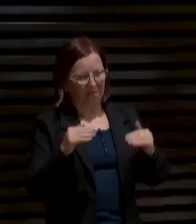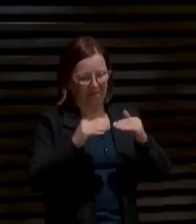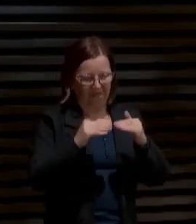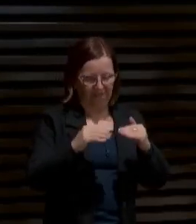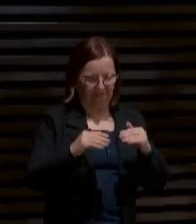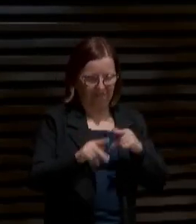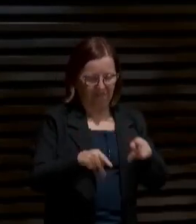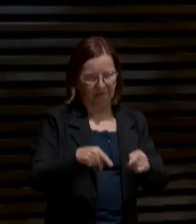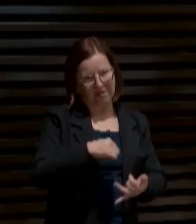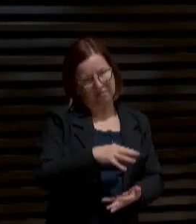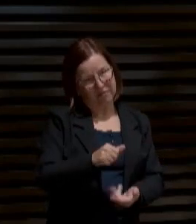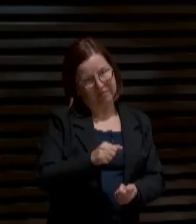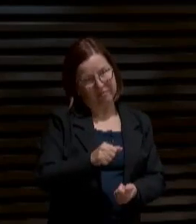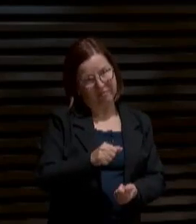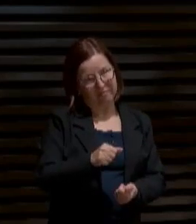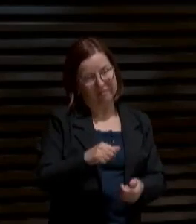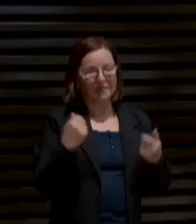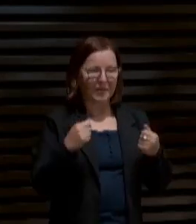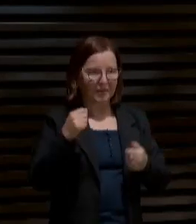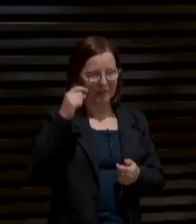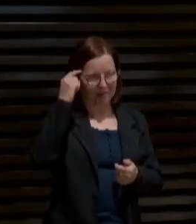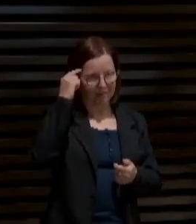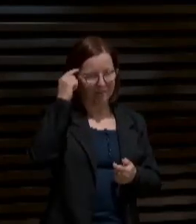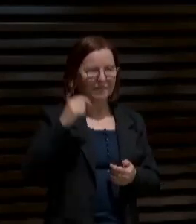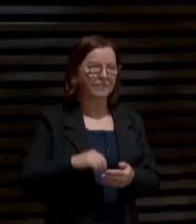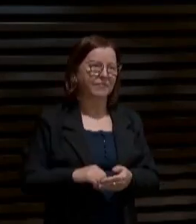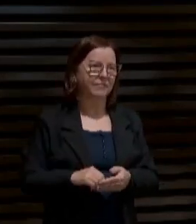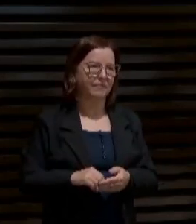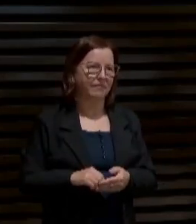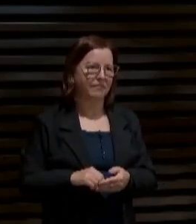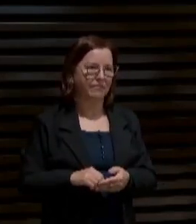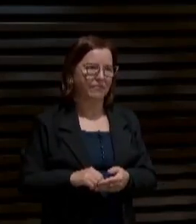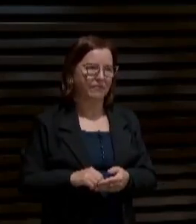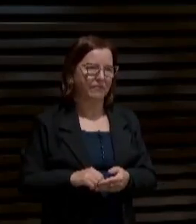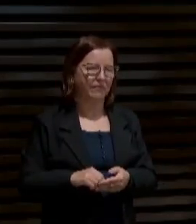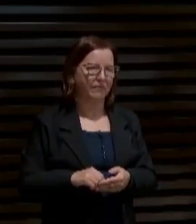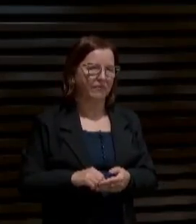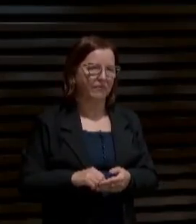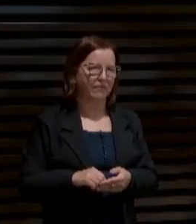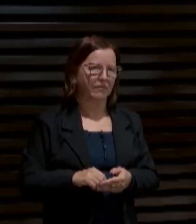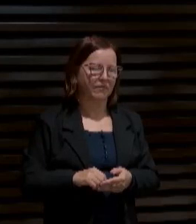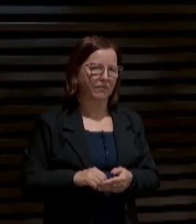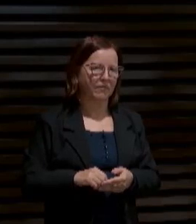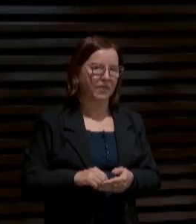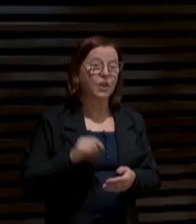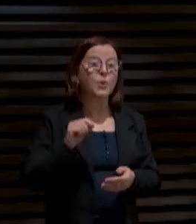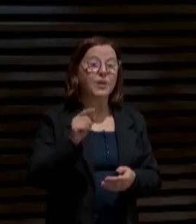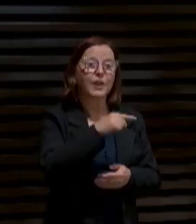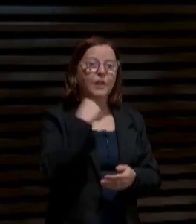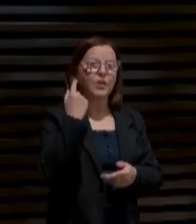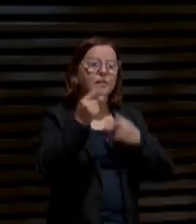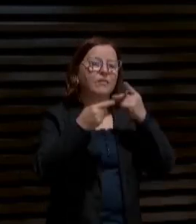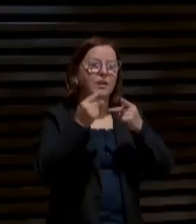moto e para nós pensarmos o que tem saído da nossa boca edificado as